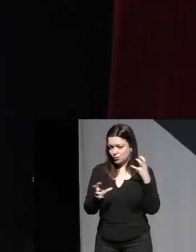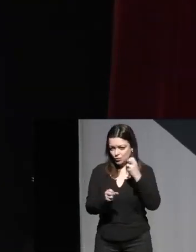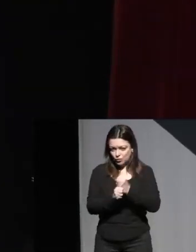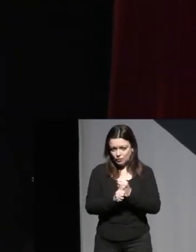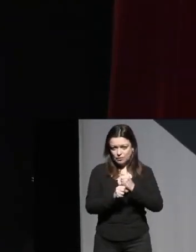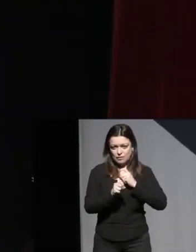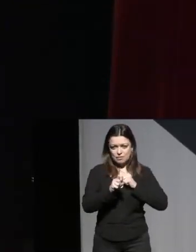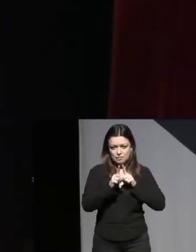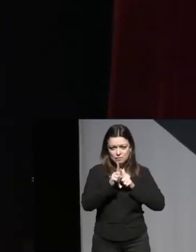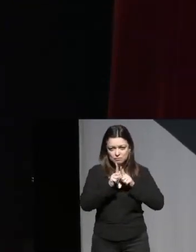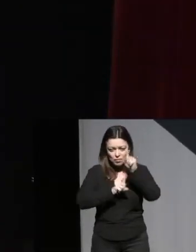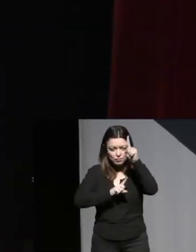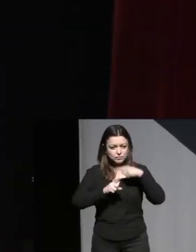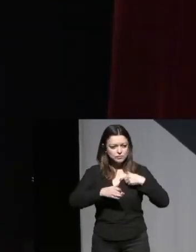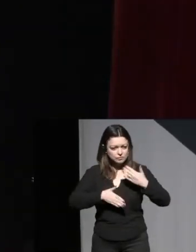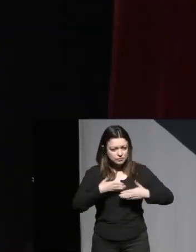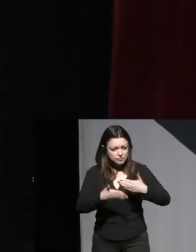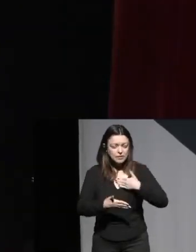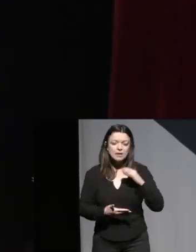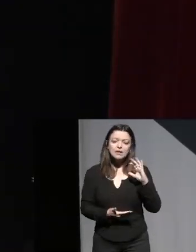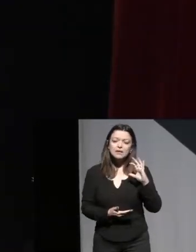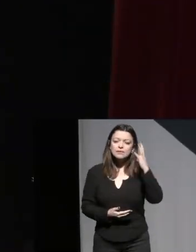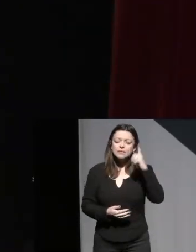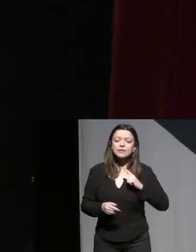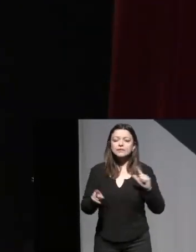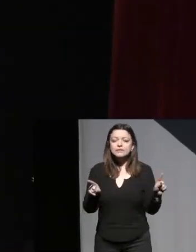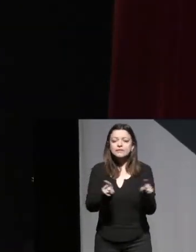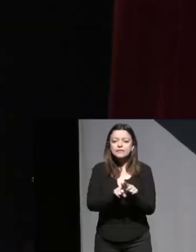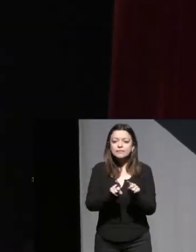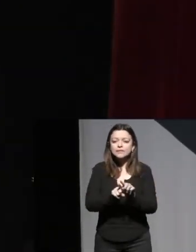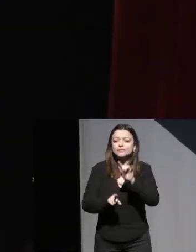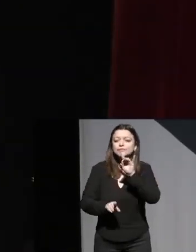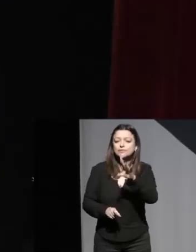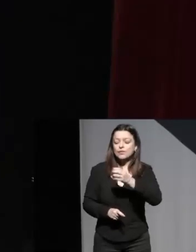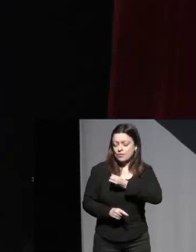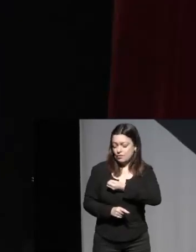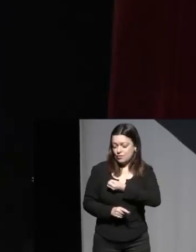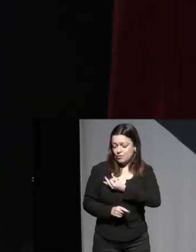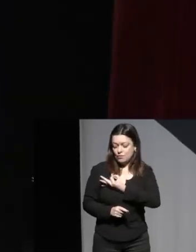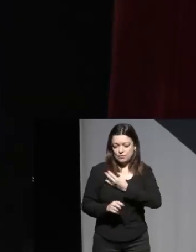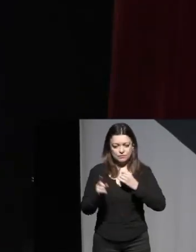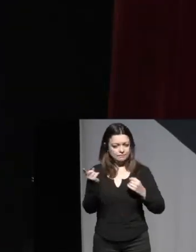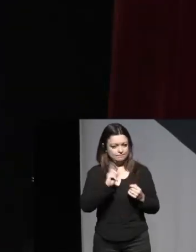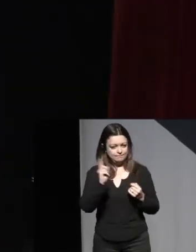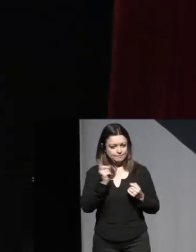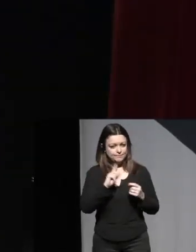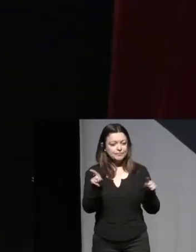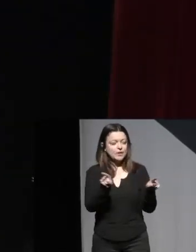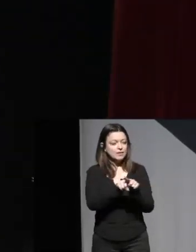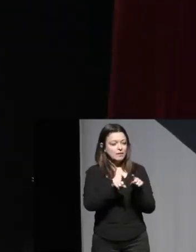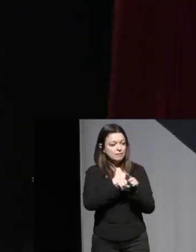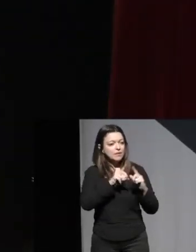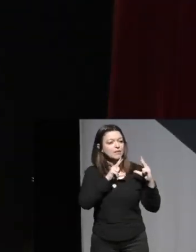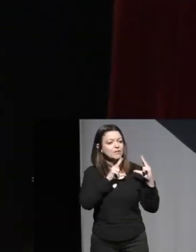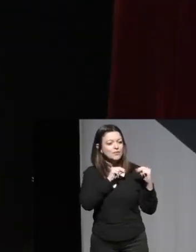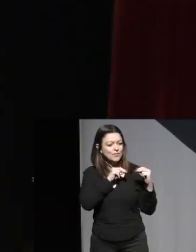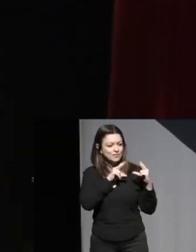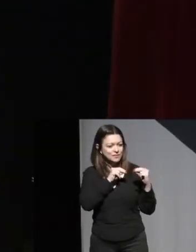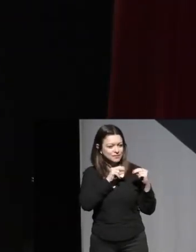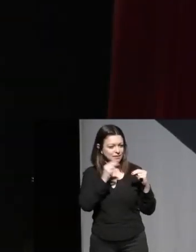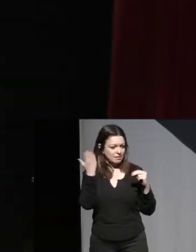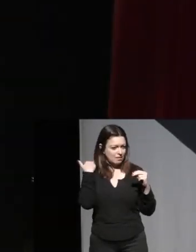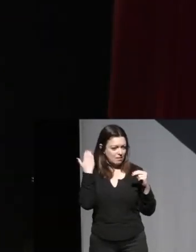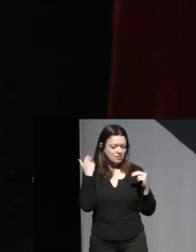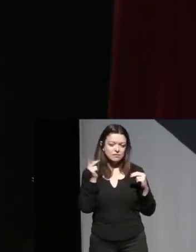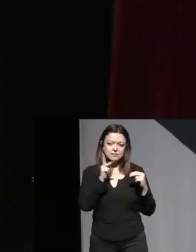não tem ocorrido apenas na questão numérica. Conversava com a professora Bettina aqui um pouco antes a respeito